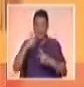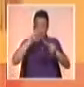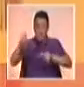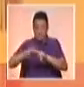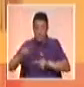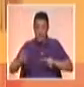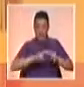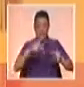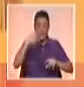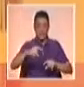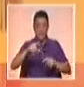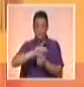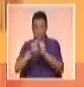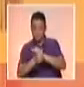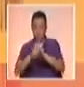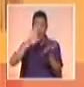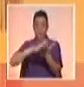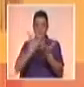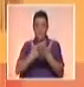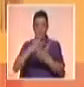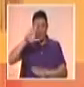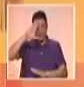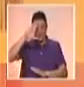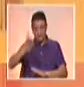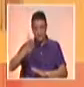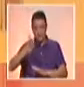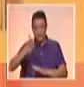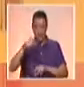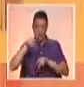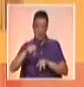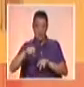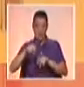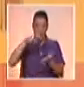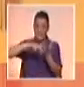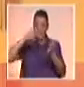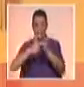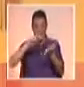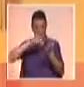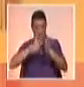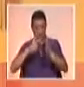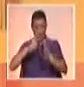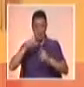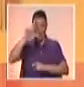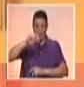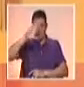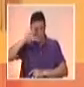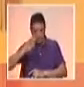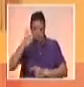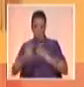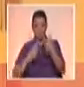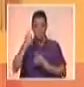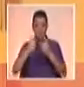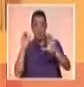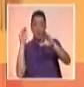sua terminologia adequada. Portanto, o intérprete terá que ter um domínio sobre essa terminologia. Mais técnica. Mais técnica, e um domínio também sobre os